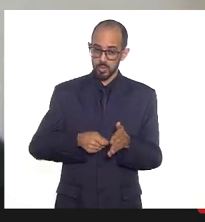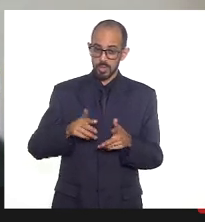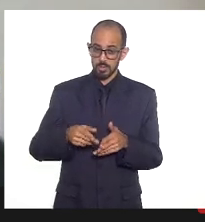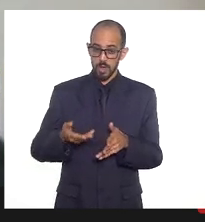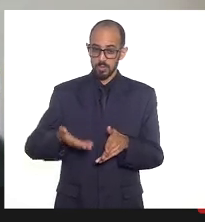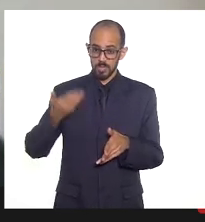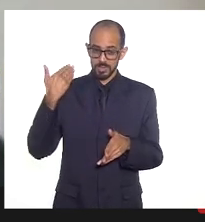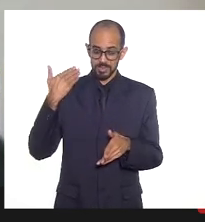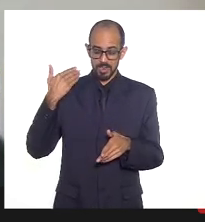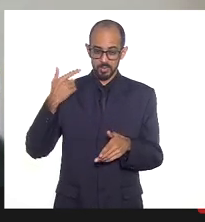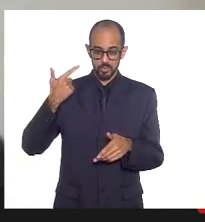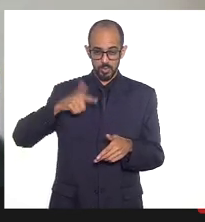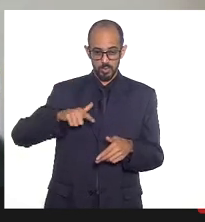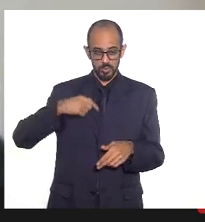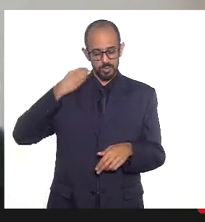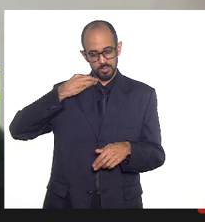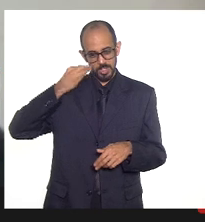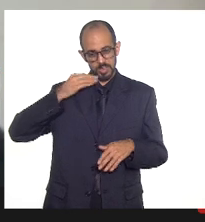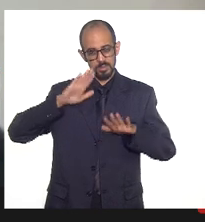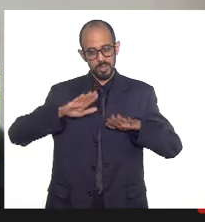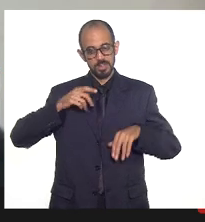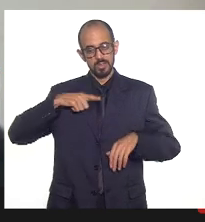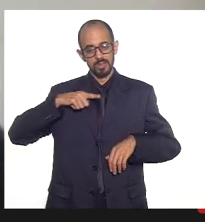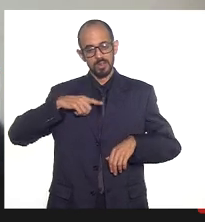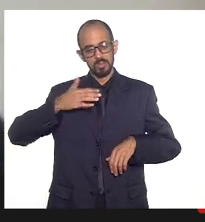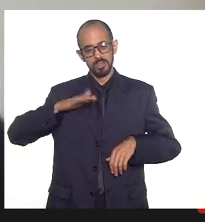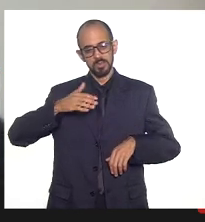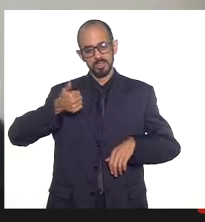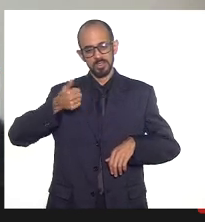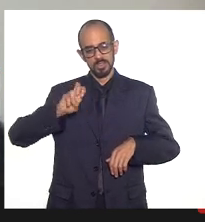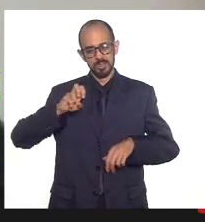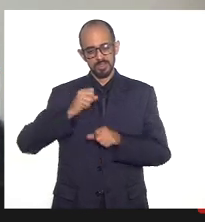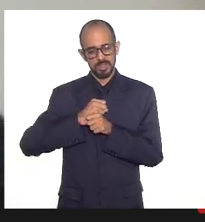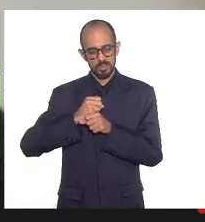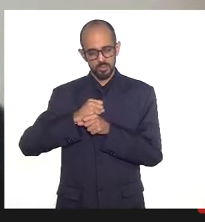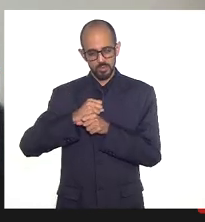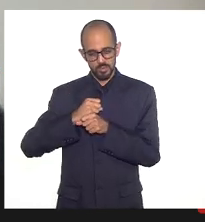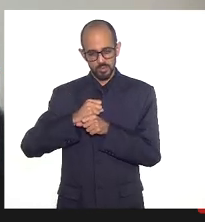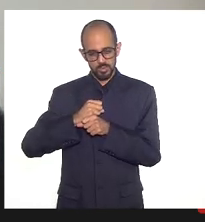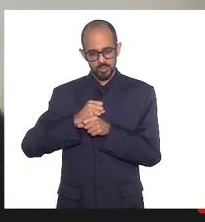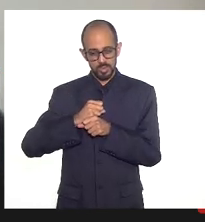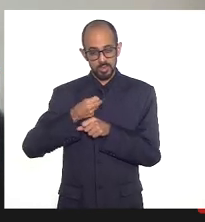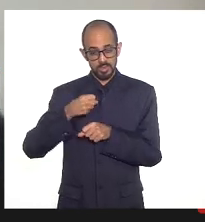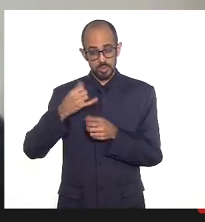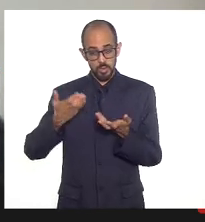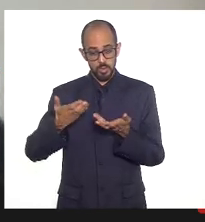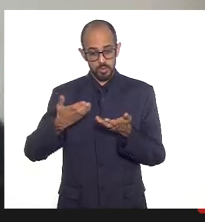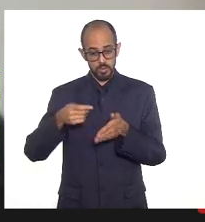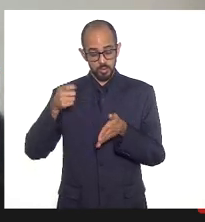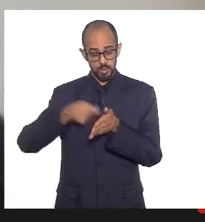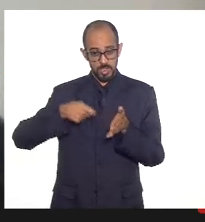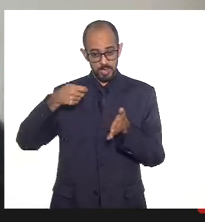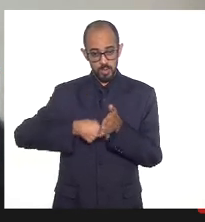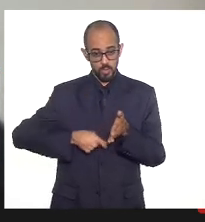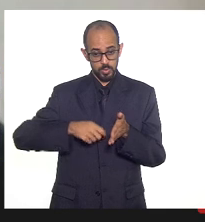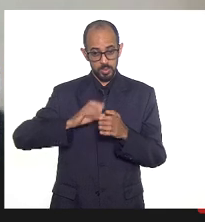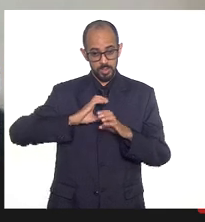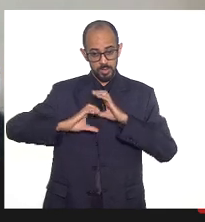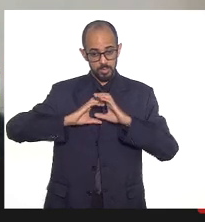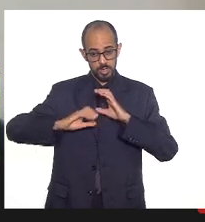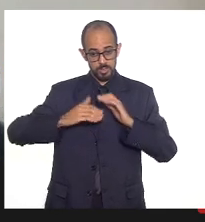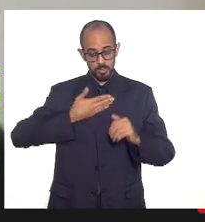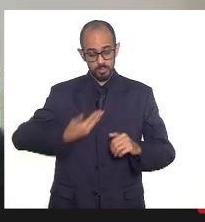aqui, né? Já tenho uns 15 anos de estrada aí. E se hoje eu estou aqui na defesa da comunicação pública, e se ela de fato existe